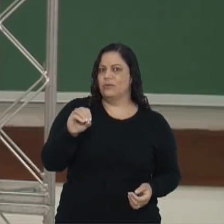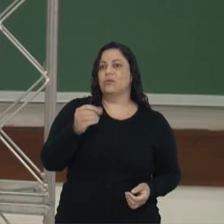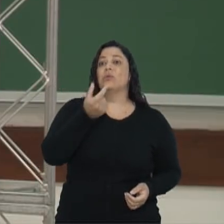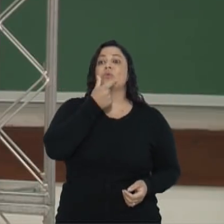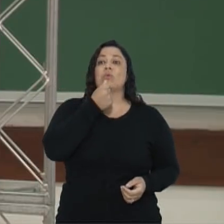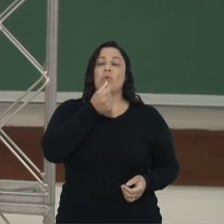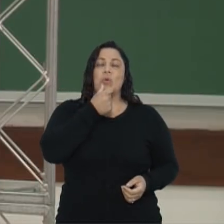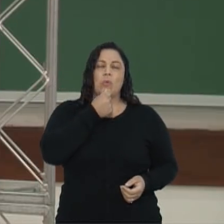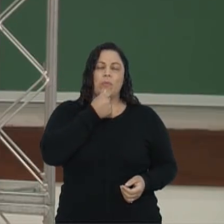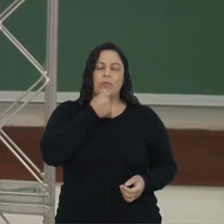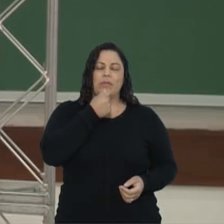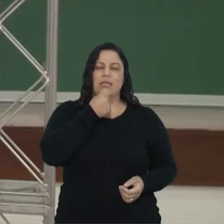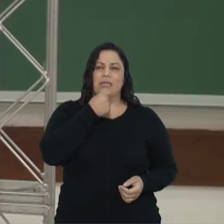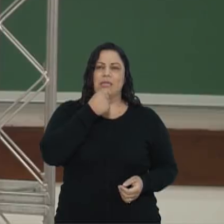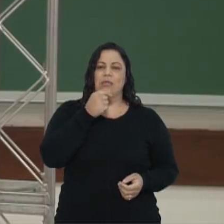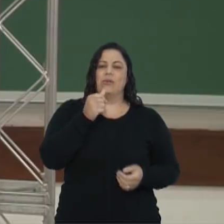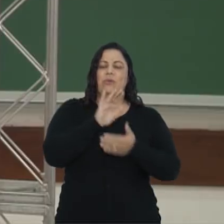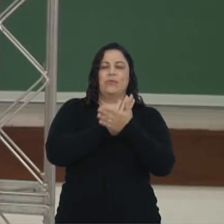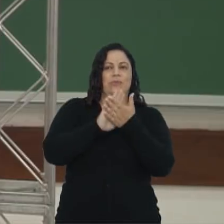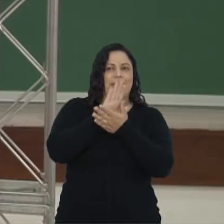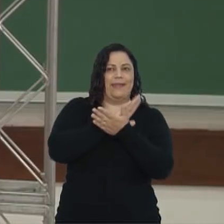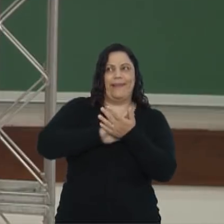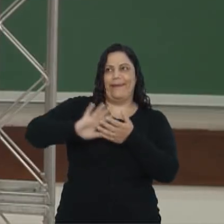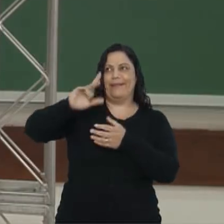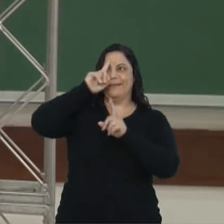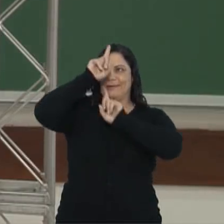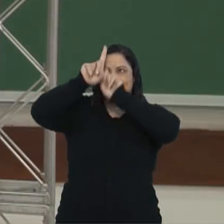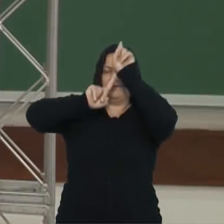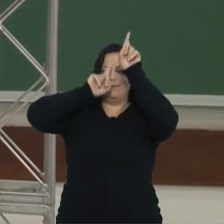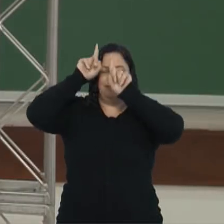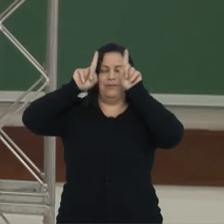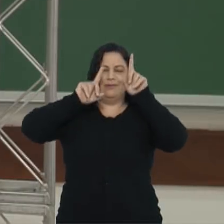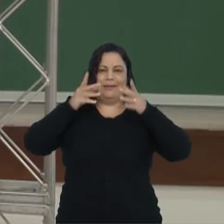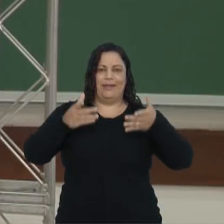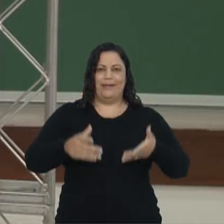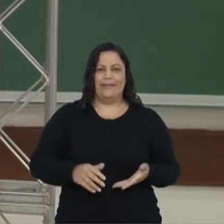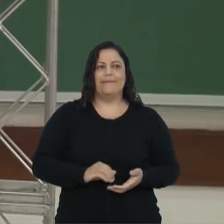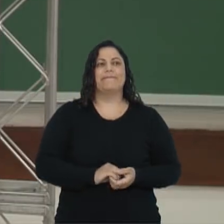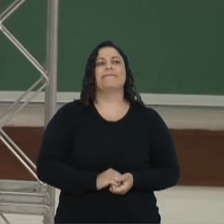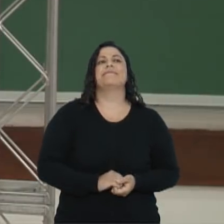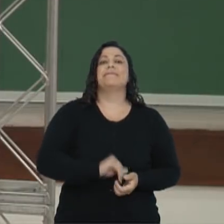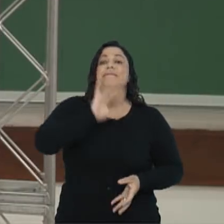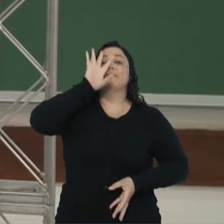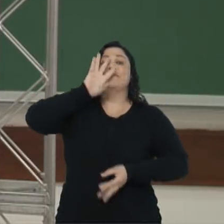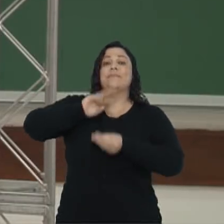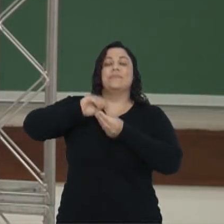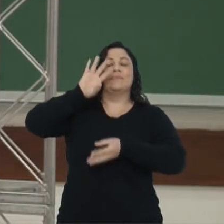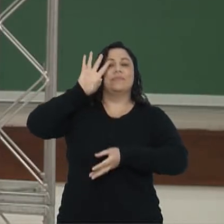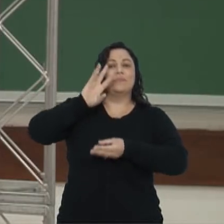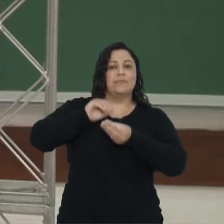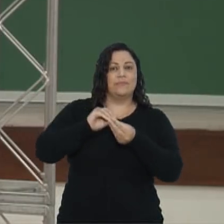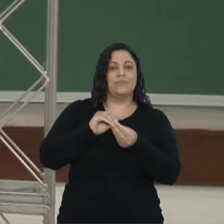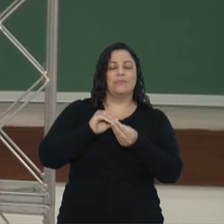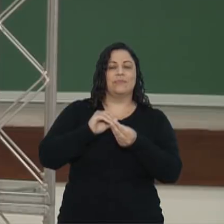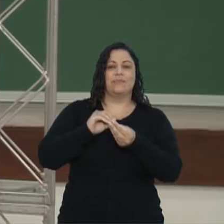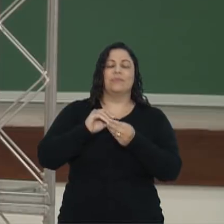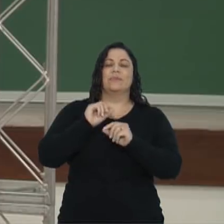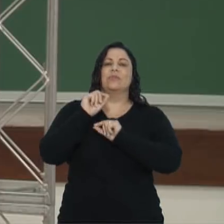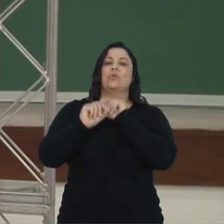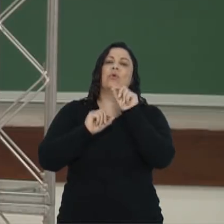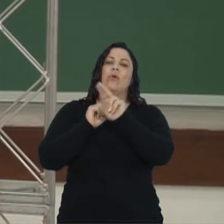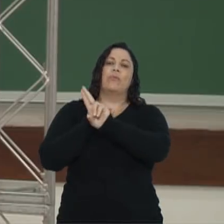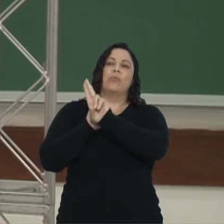Sem Imaginação, do Novaes. E aí fechamos a nossa discussão sobre regência nominal,